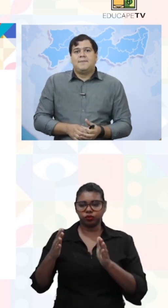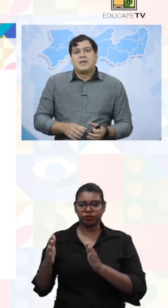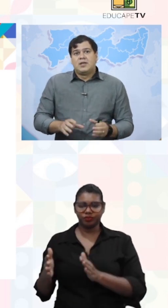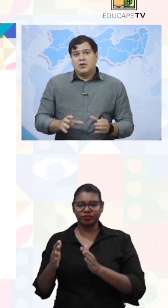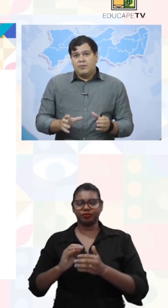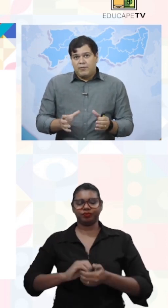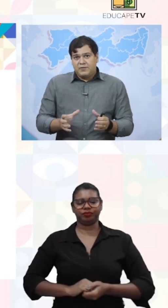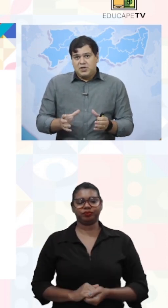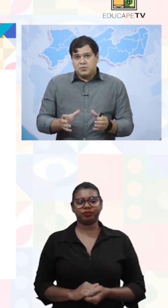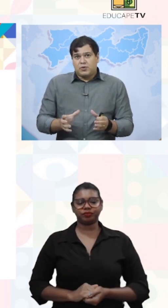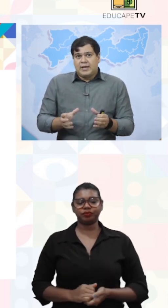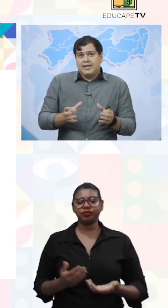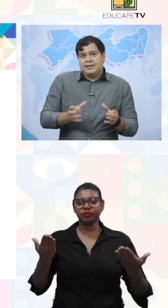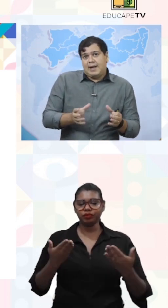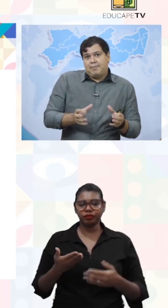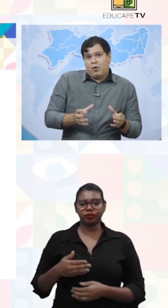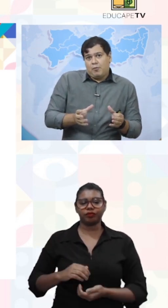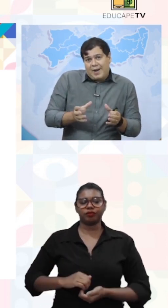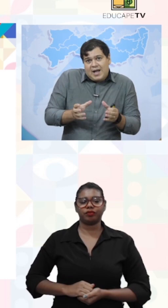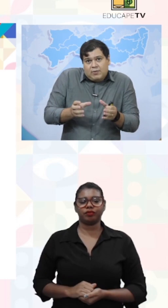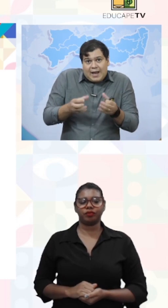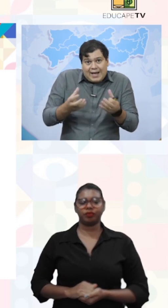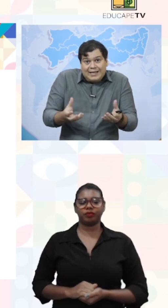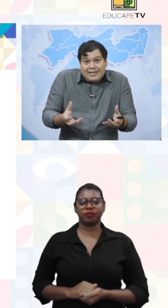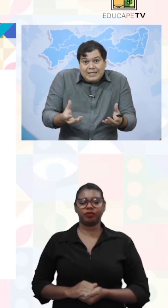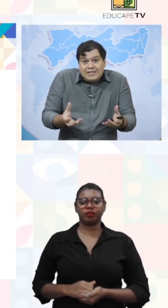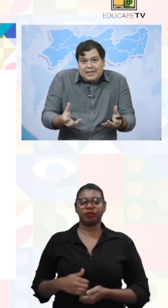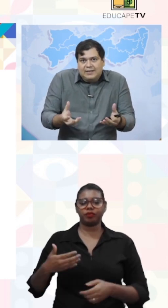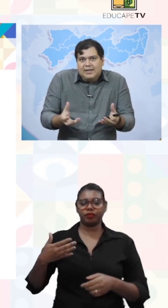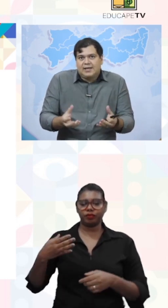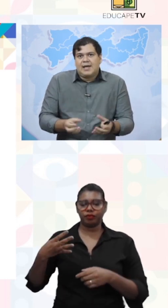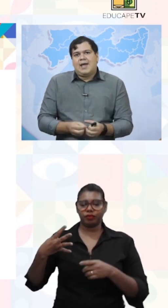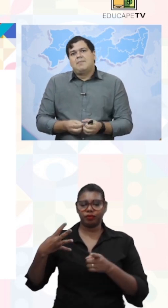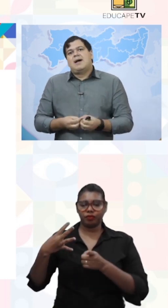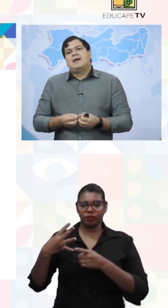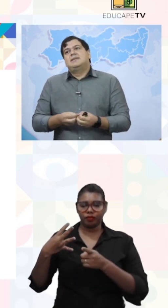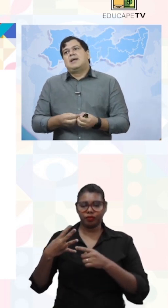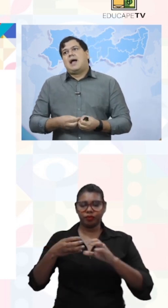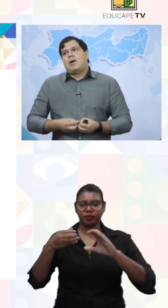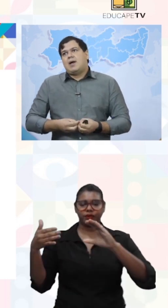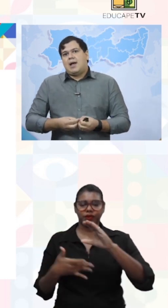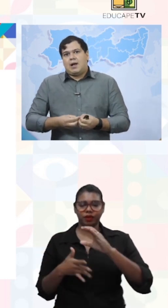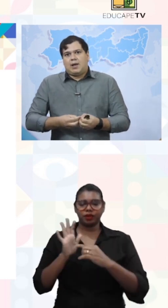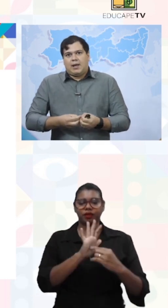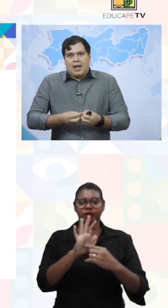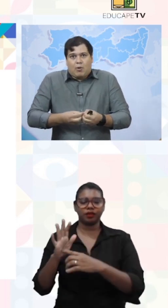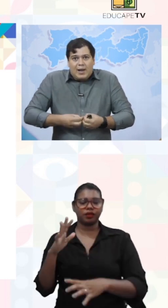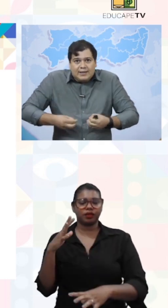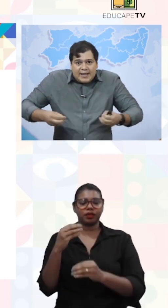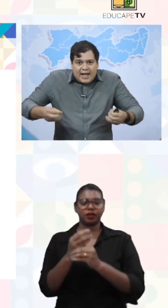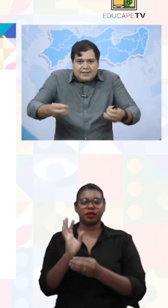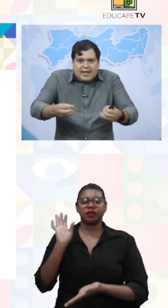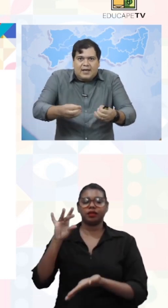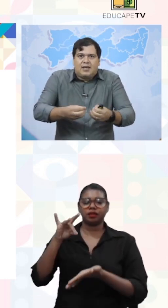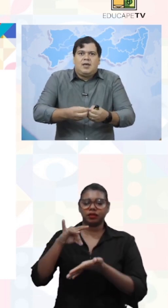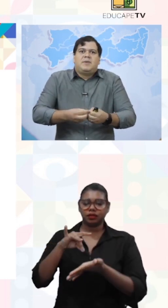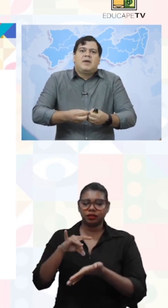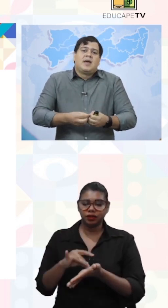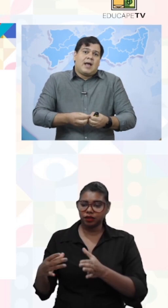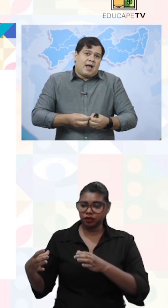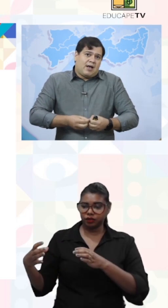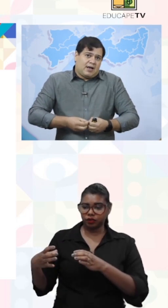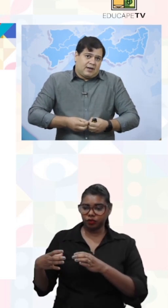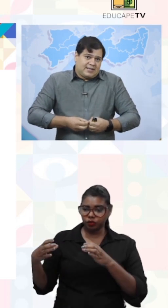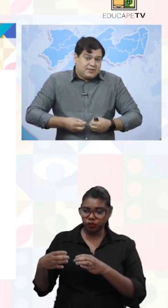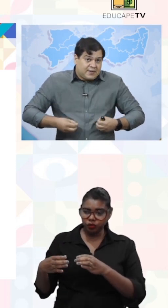né? E o Volvismo, ele está preocupado, a característica dele é mais a qualidade da equipe,